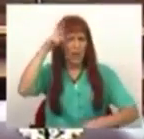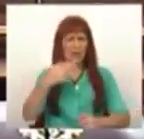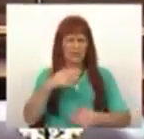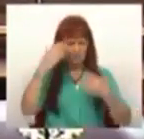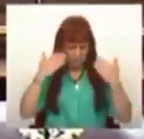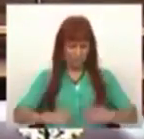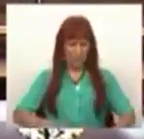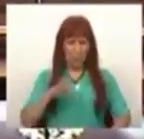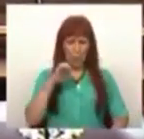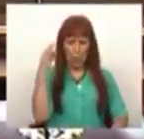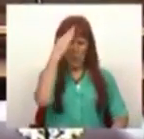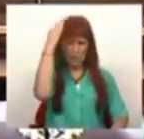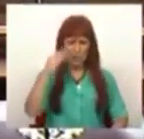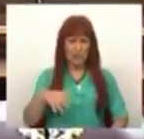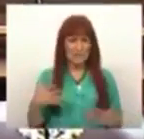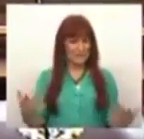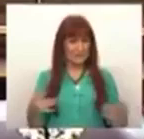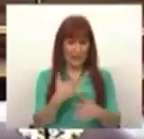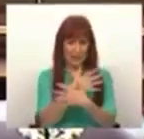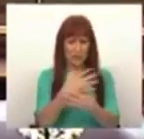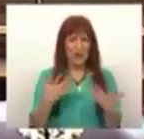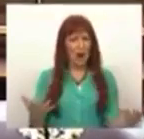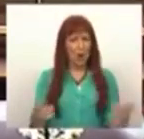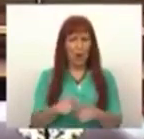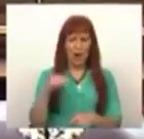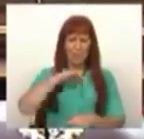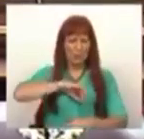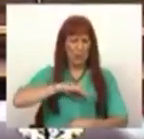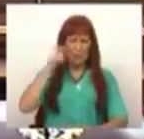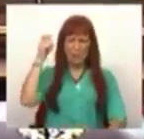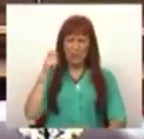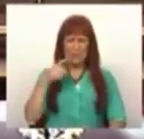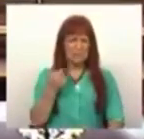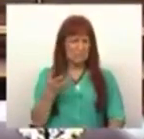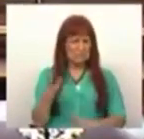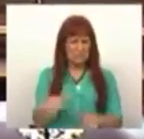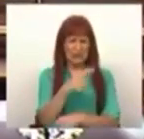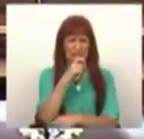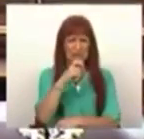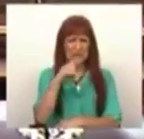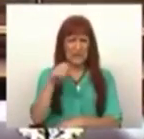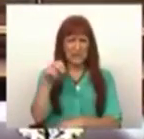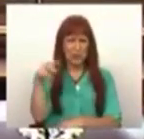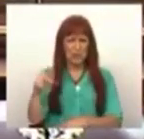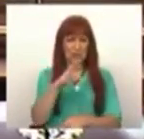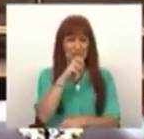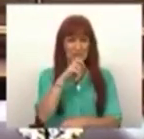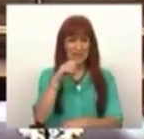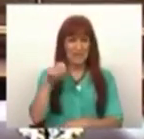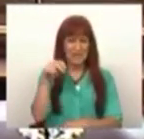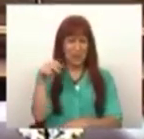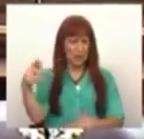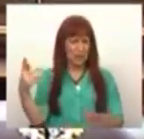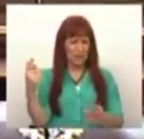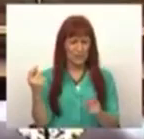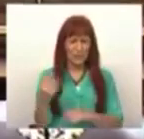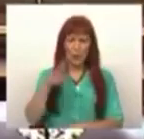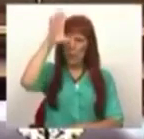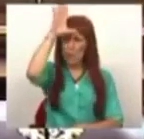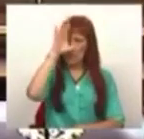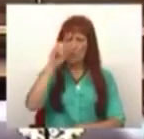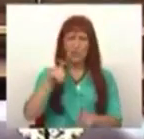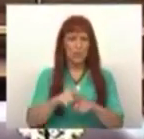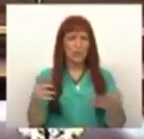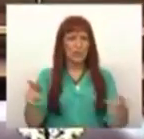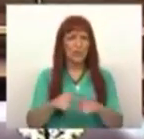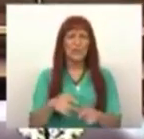incapacitado 80% nesse incêndio, que agora recebe uma pensão de pouco mais de 300 euros. 300 euros. O Estado, que tanto